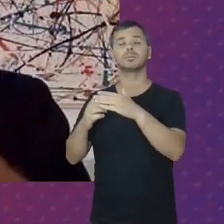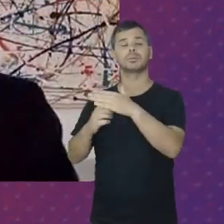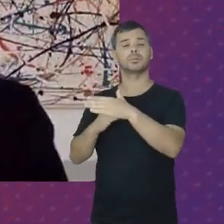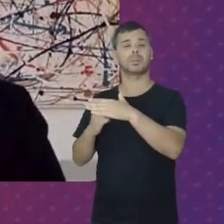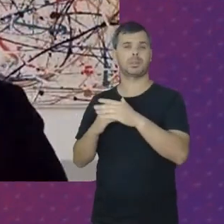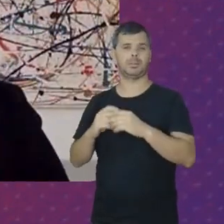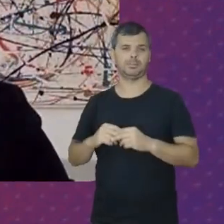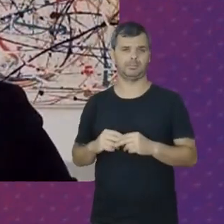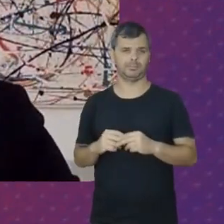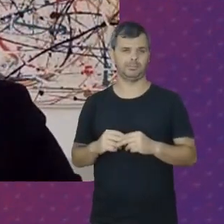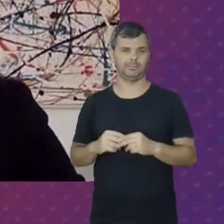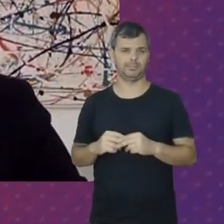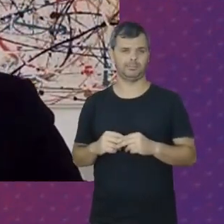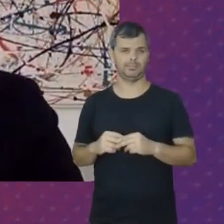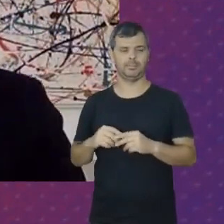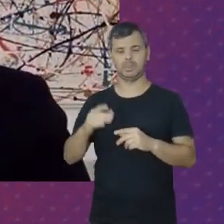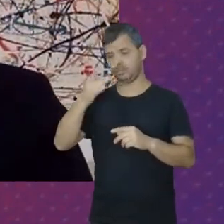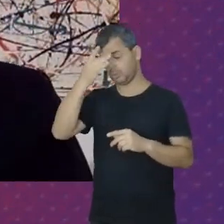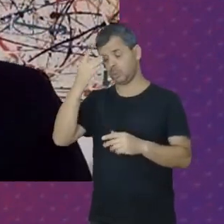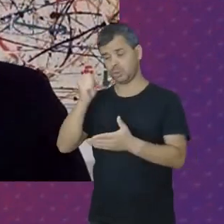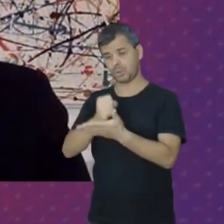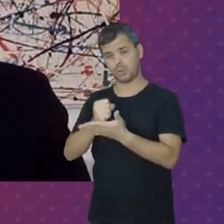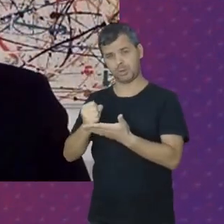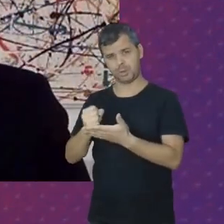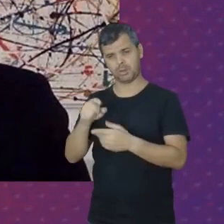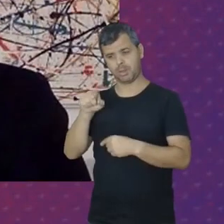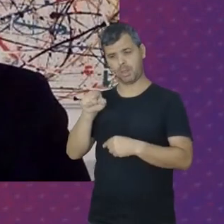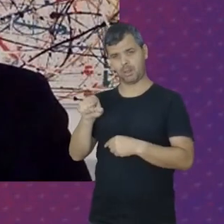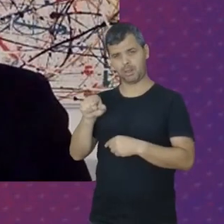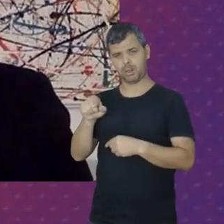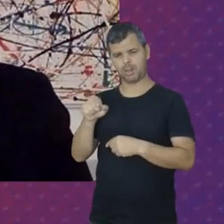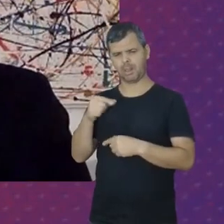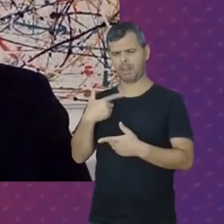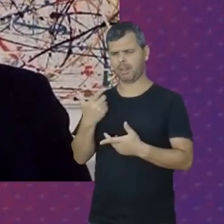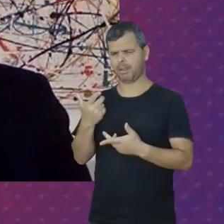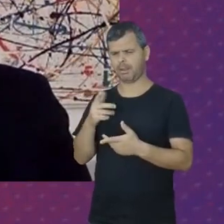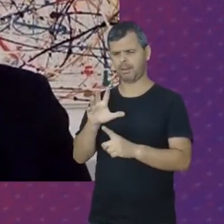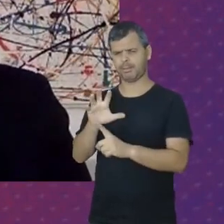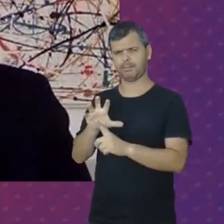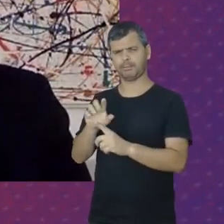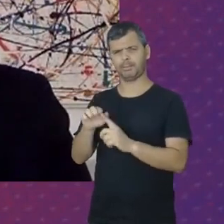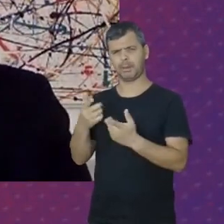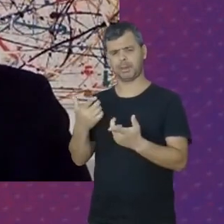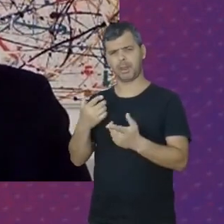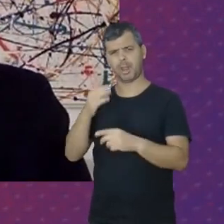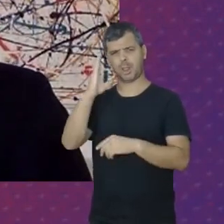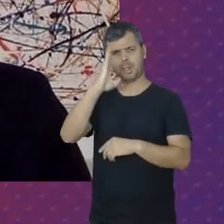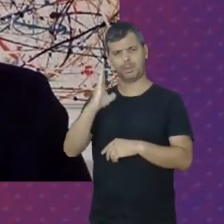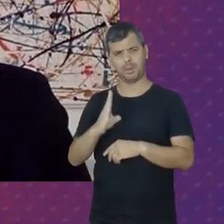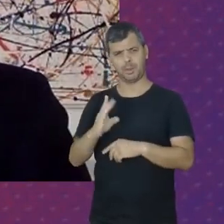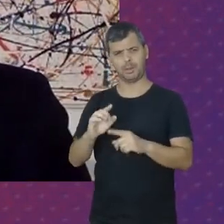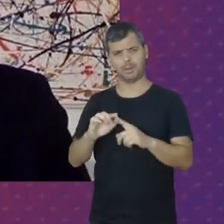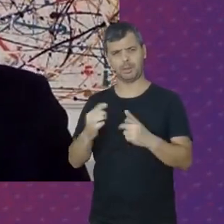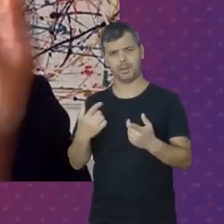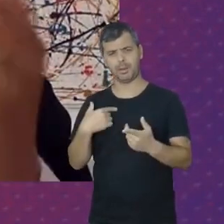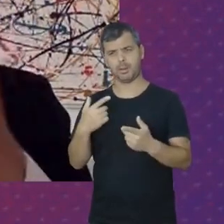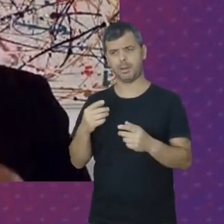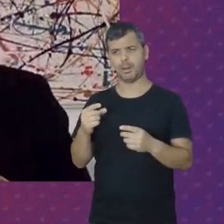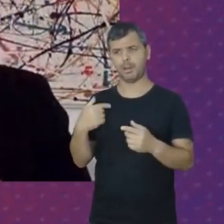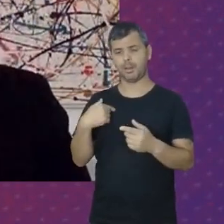empregadores. E essa postura, né, deliberada do Estado brasileiro